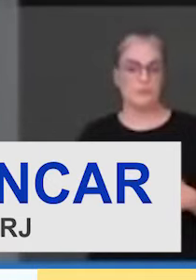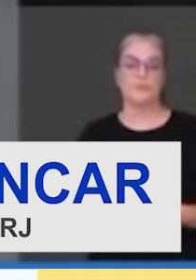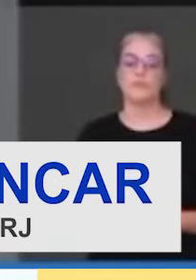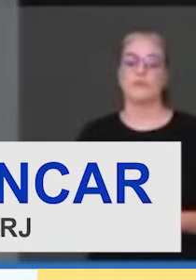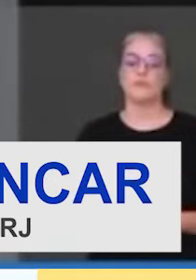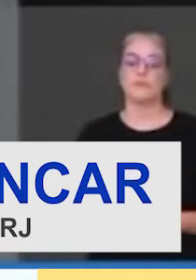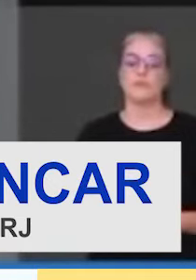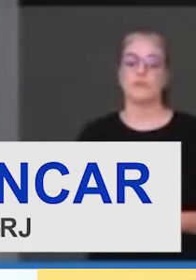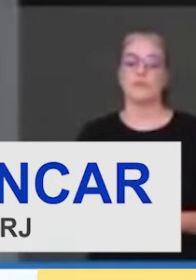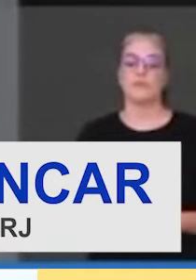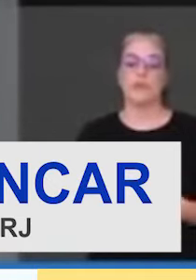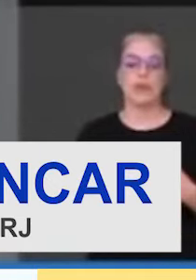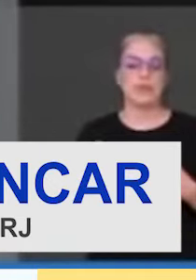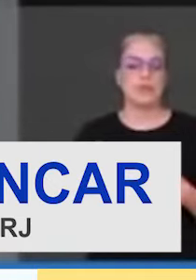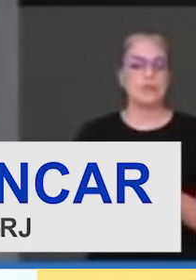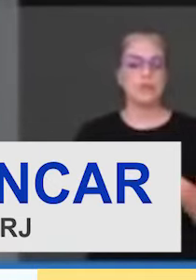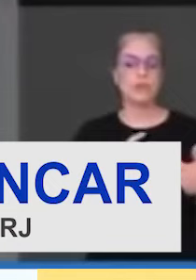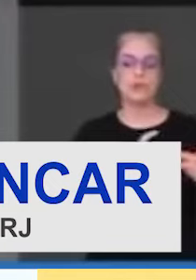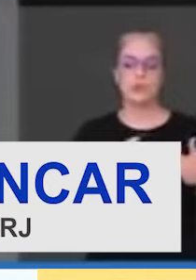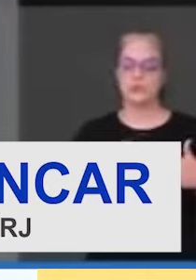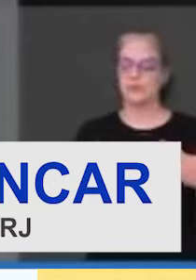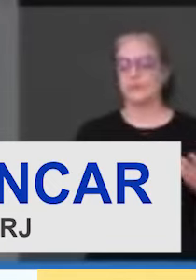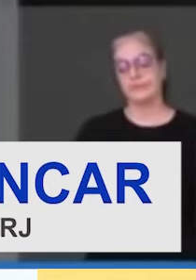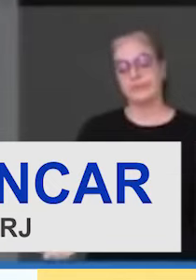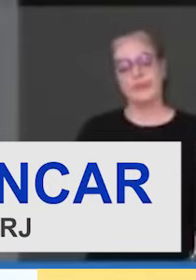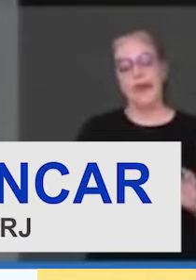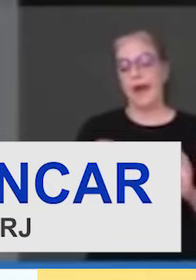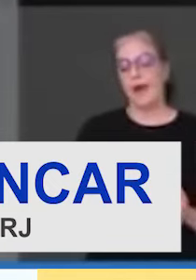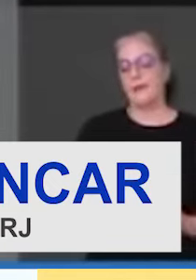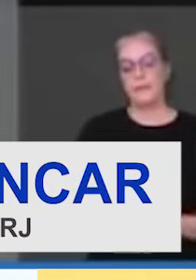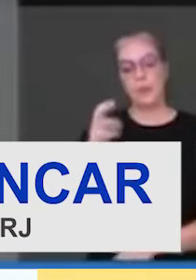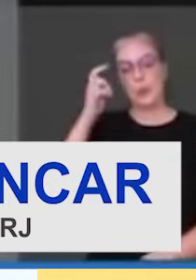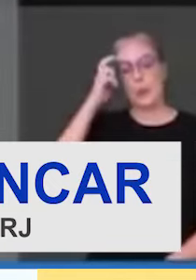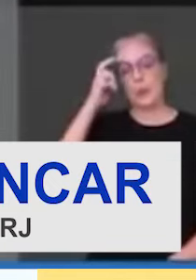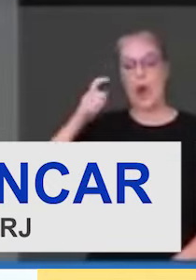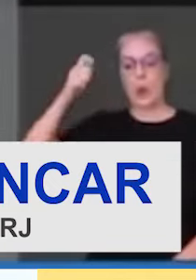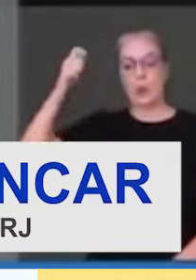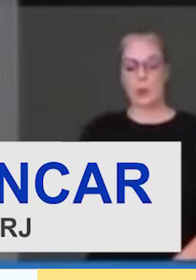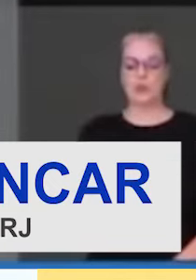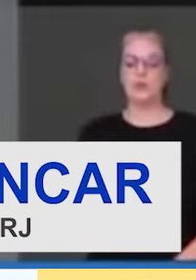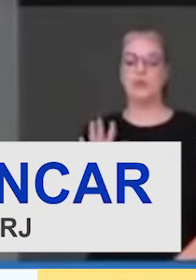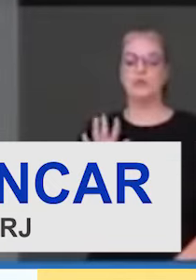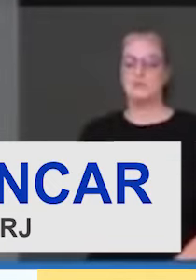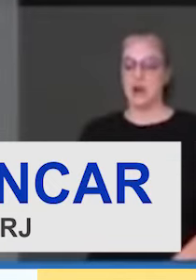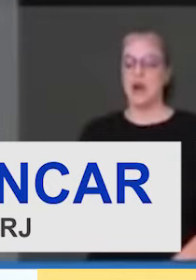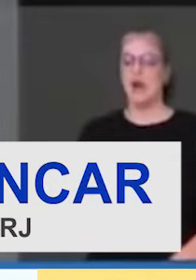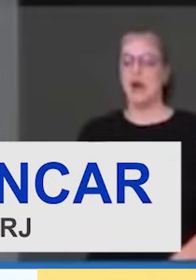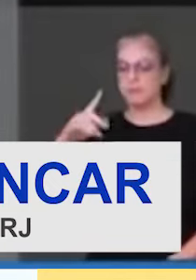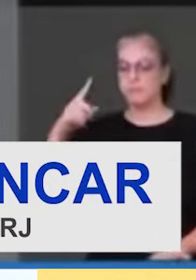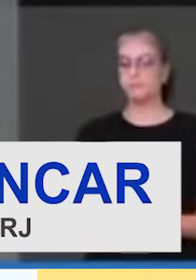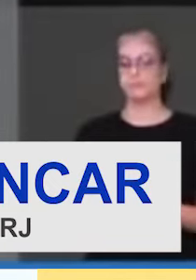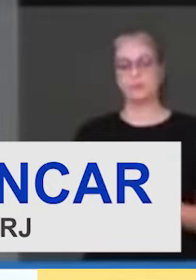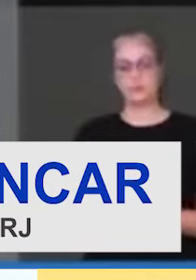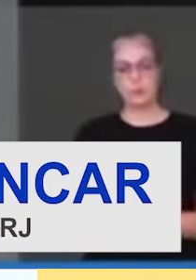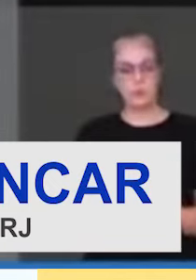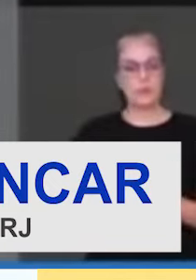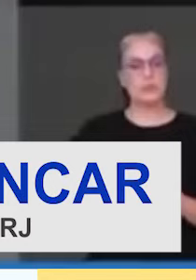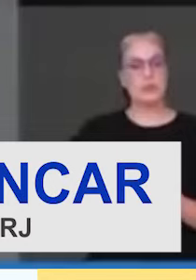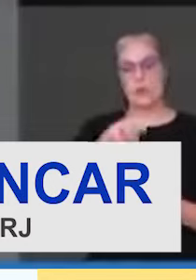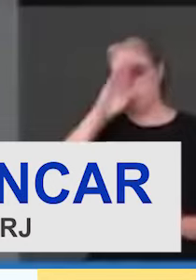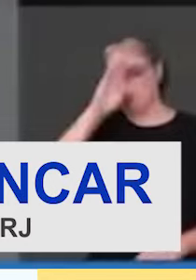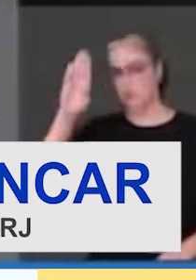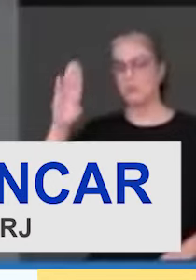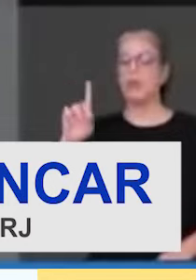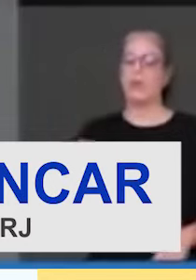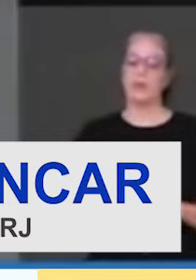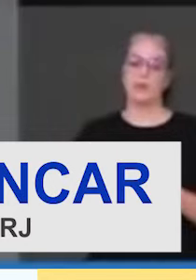poder nos executivos, autoritarismo faz parte da nossa cultura. De qualquer maneira, a regra geral, o contrato social mais pujante é a Constituição